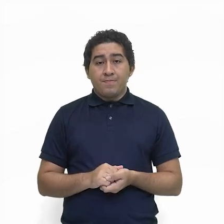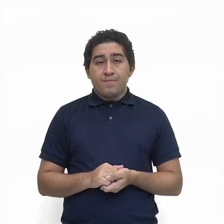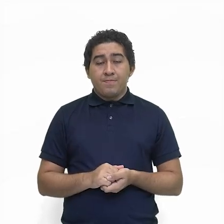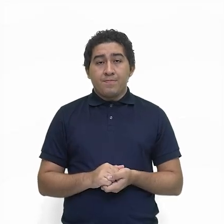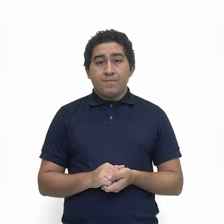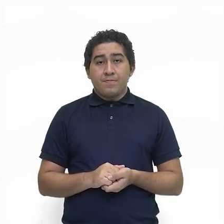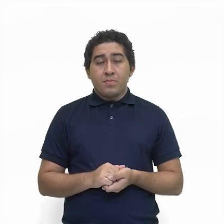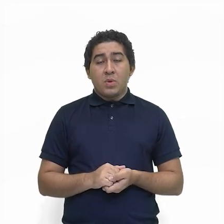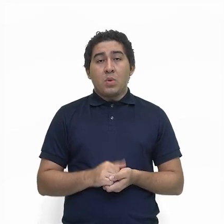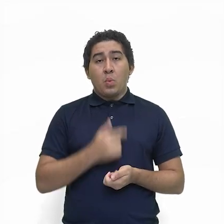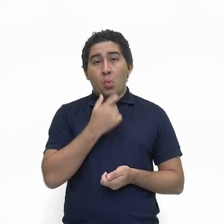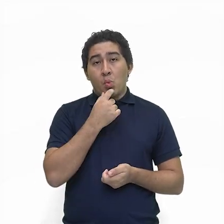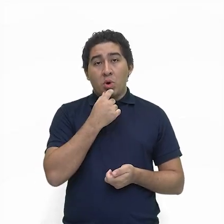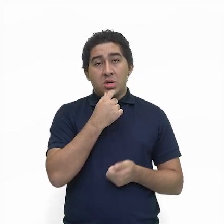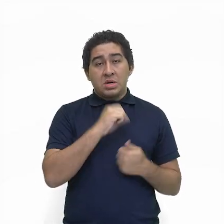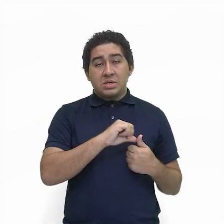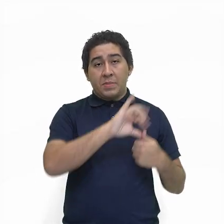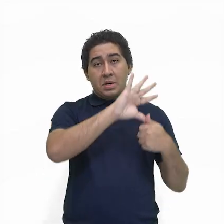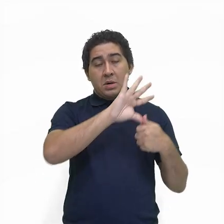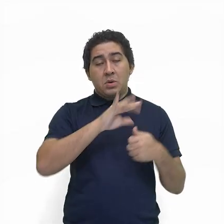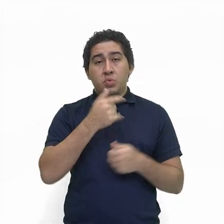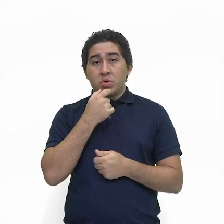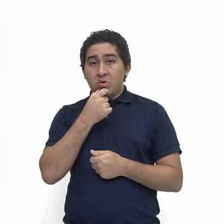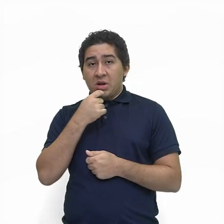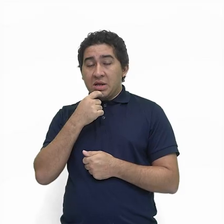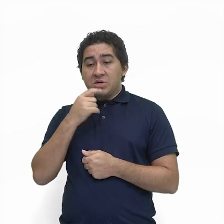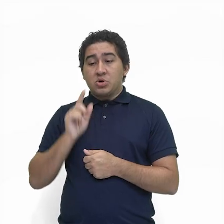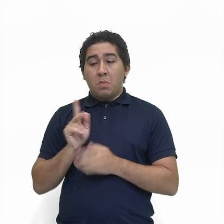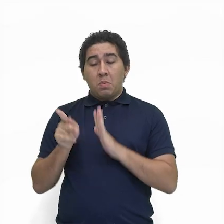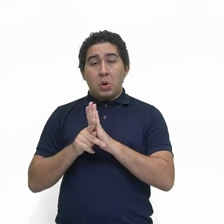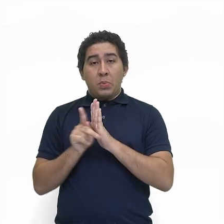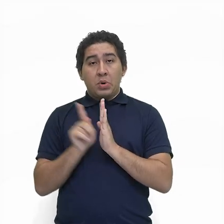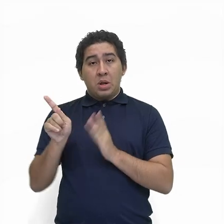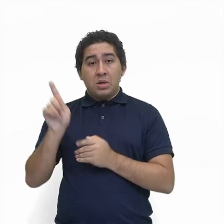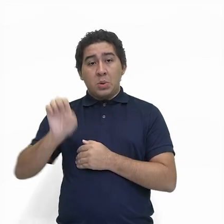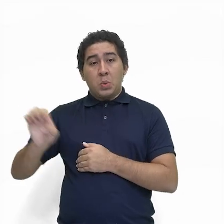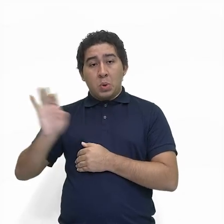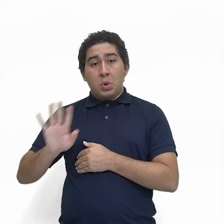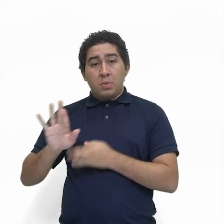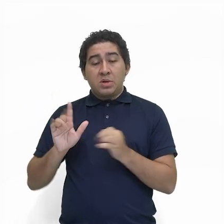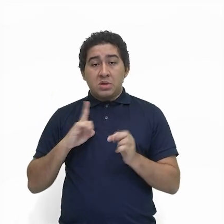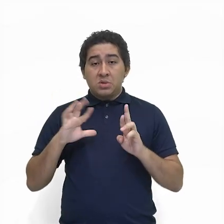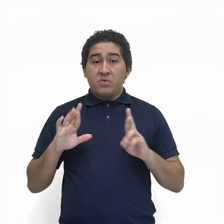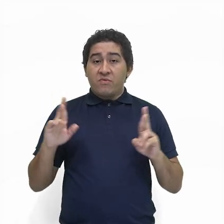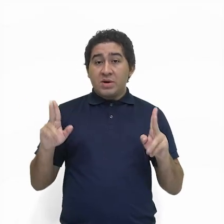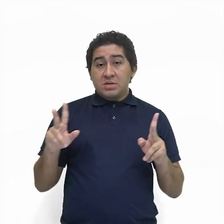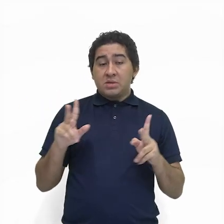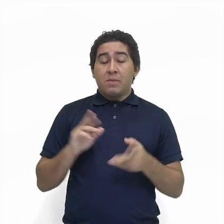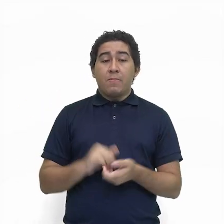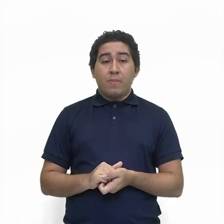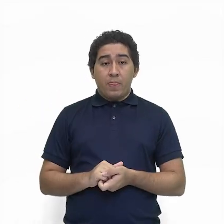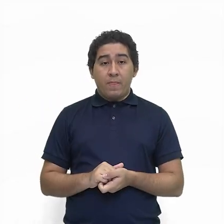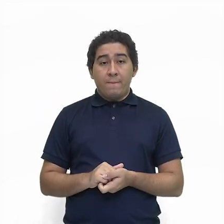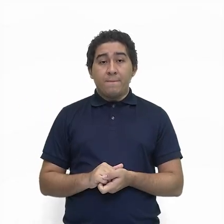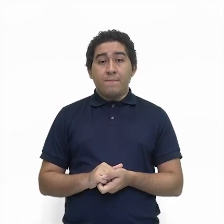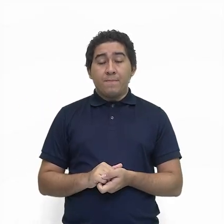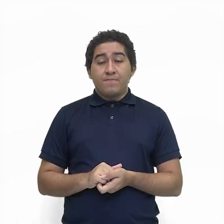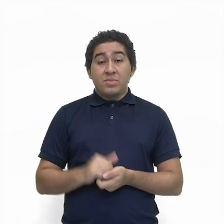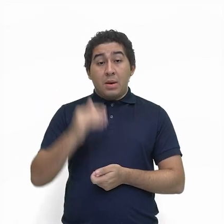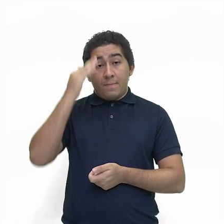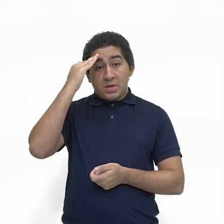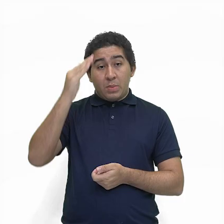e British English, eles se diferenciam bastante e entre essas diferenças nós temos aí, né,